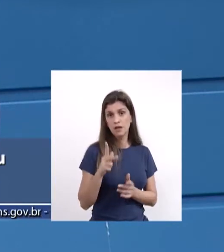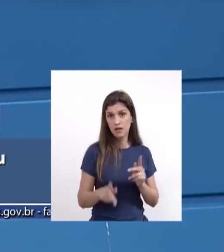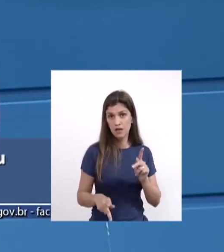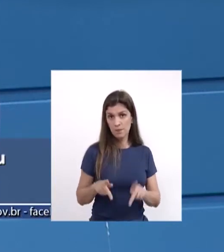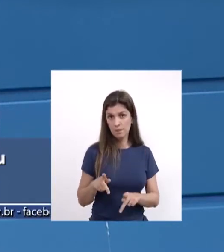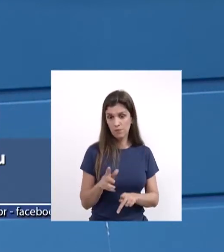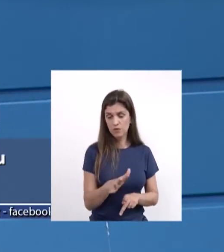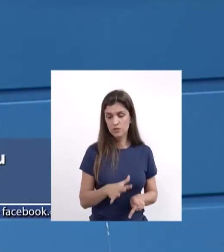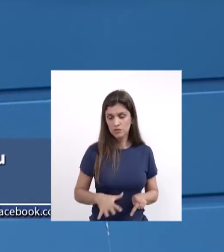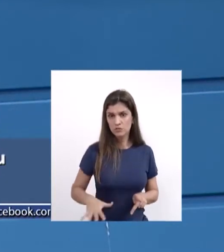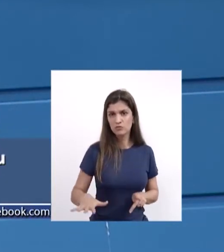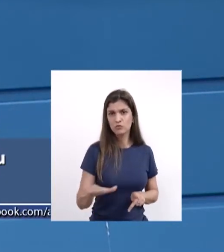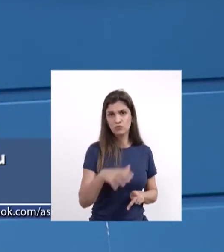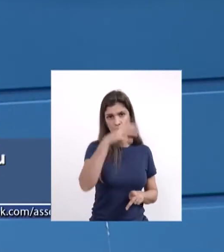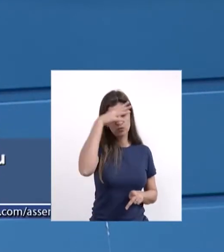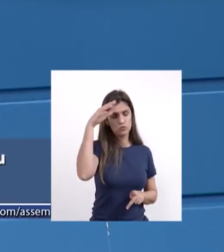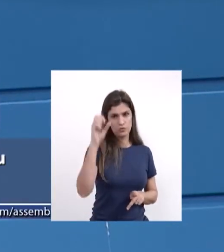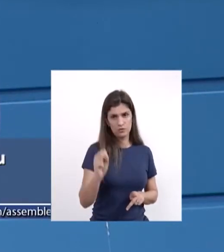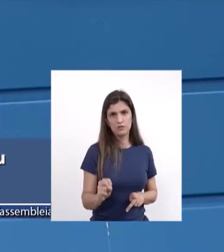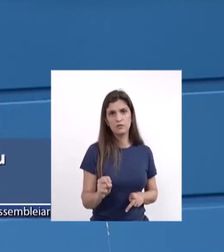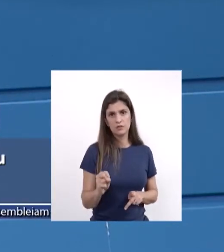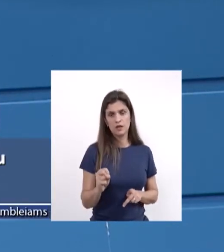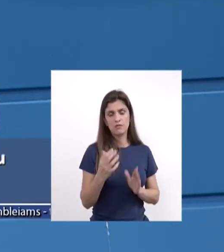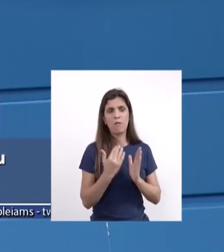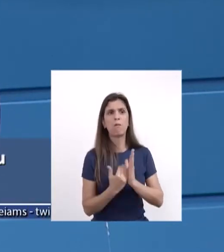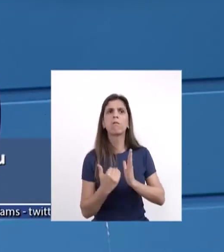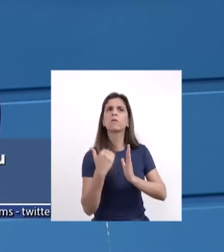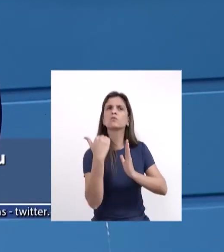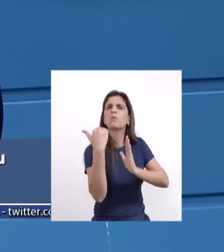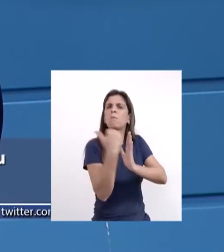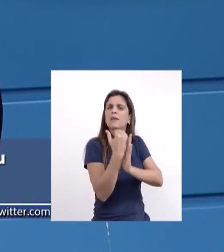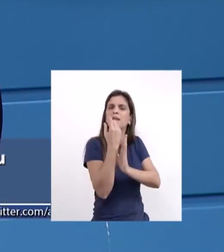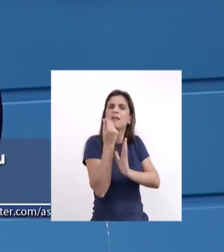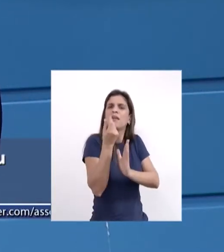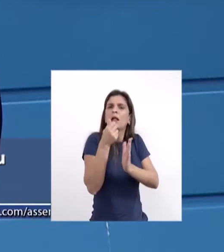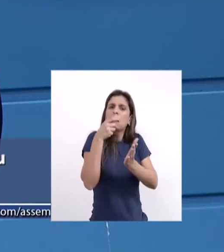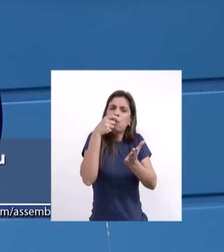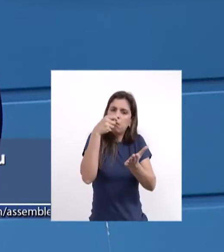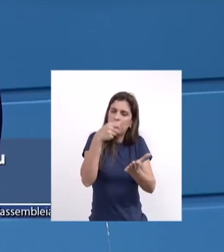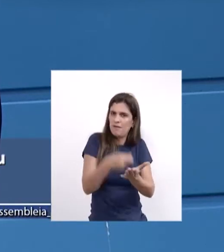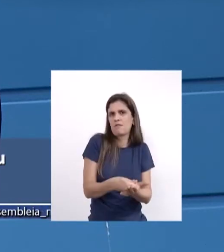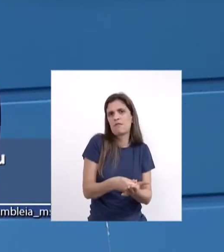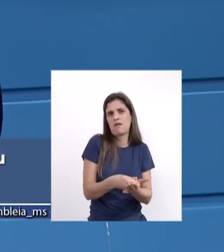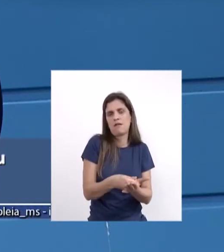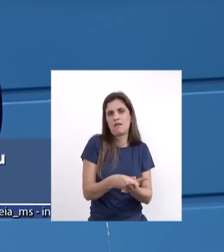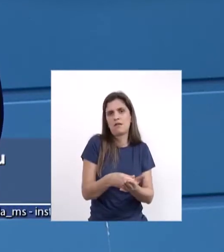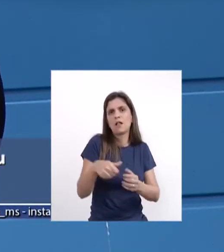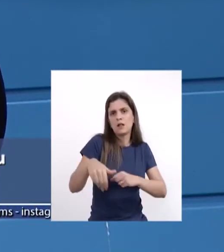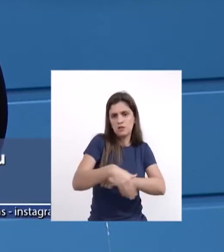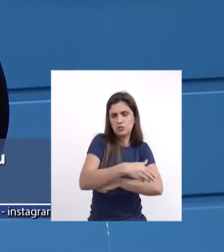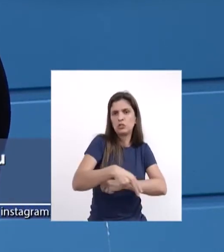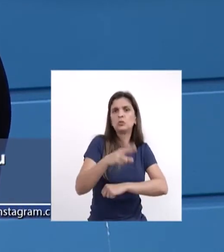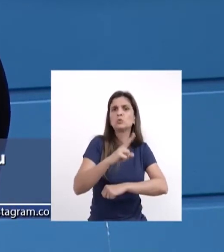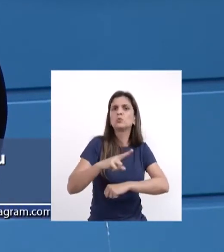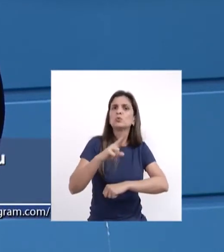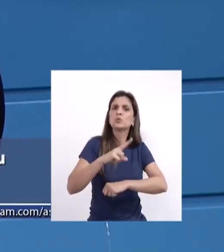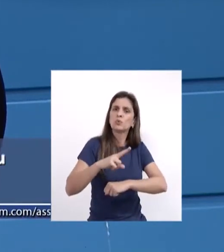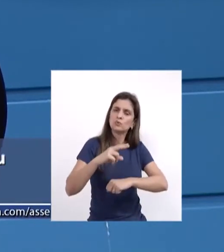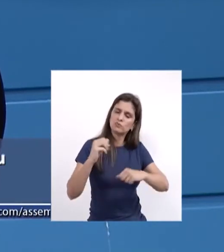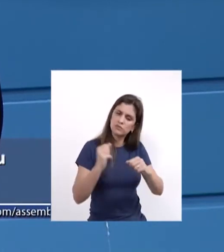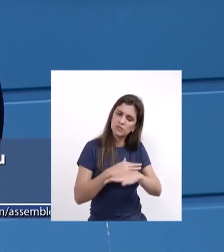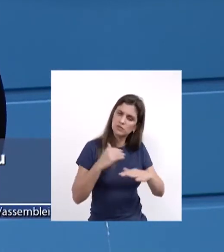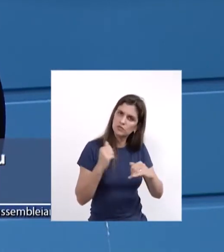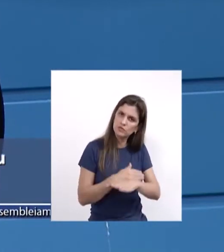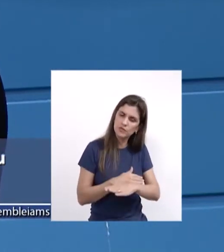um valor absolutamente alto e que contraria os interesses da nossa sociedade. Então, parabéns,